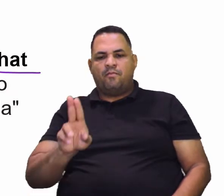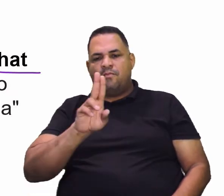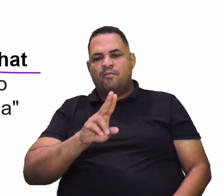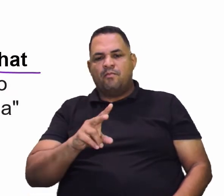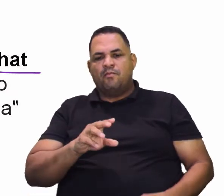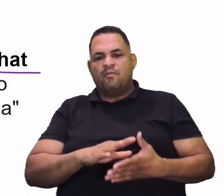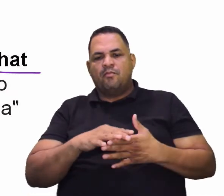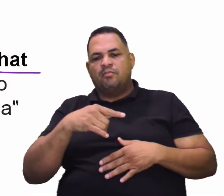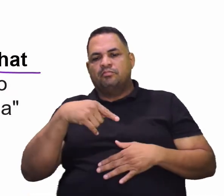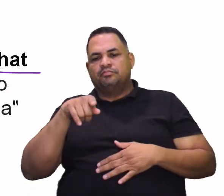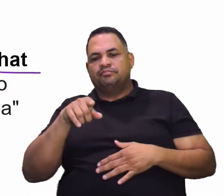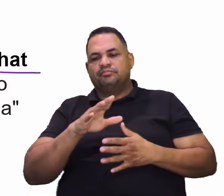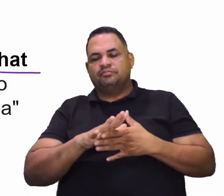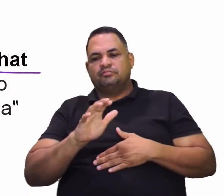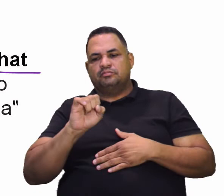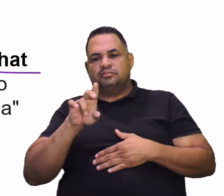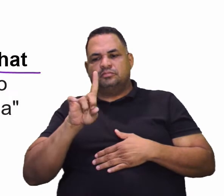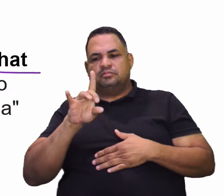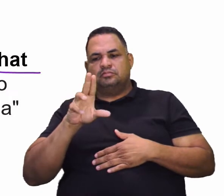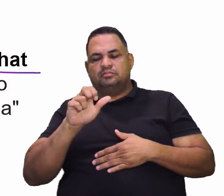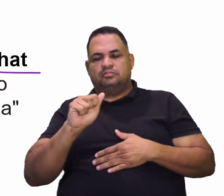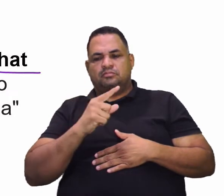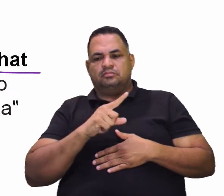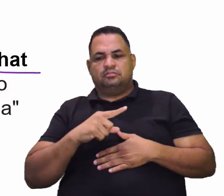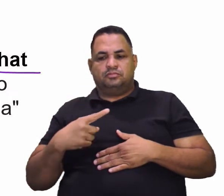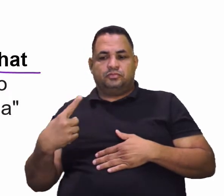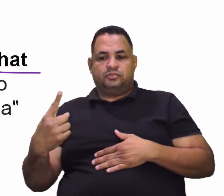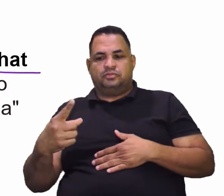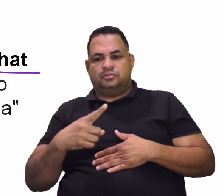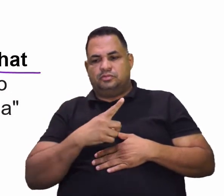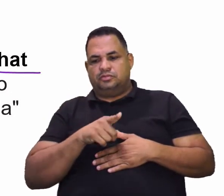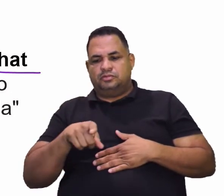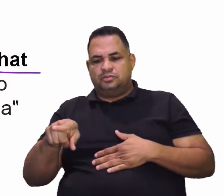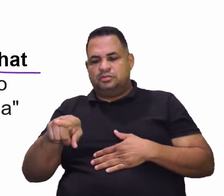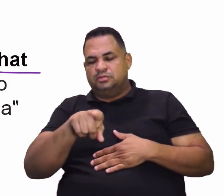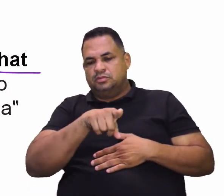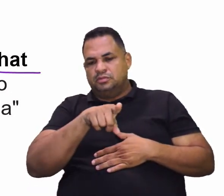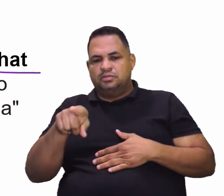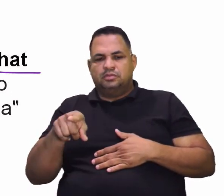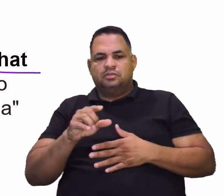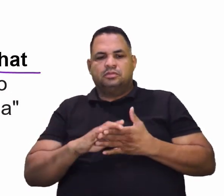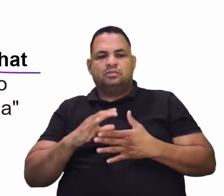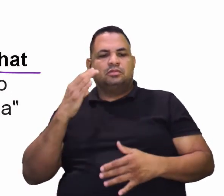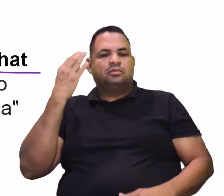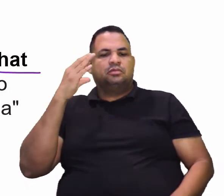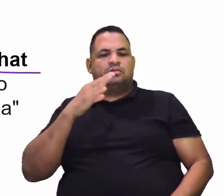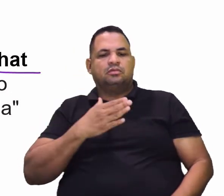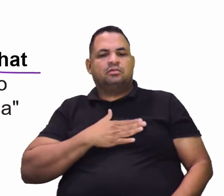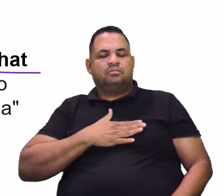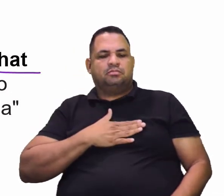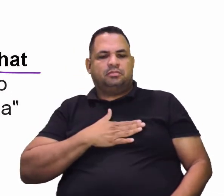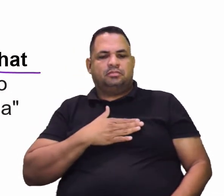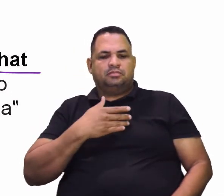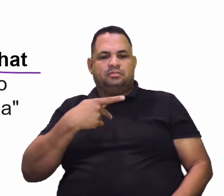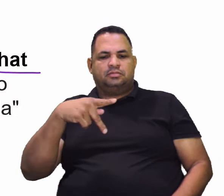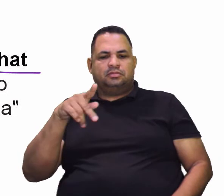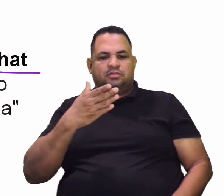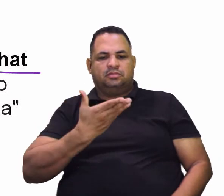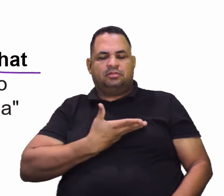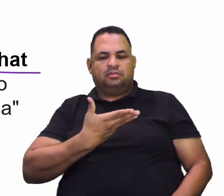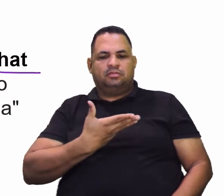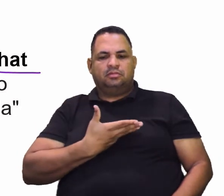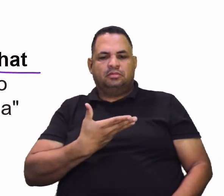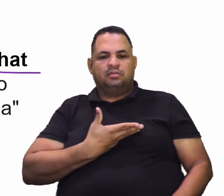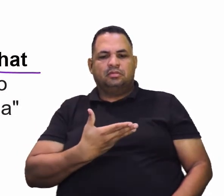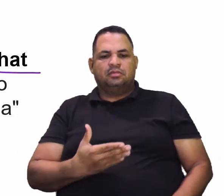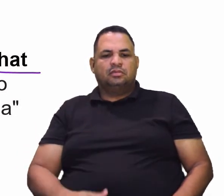com você no singular e vocês no plural. O cantor diz a seu amigo entre aspas, né? Porque